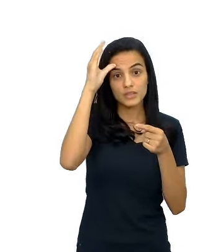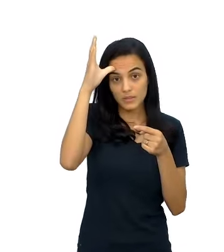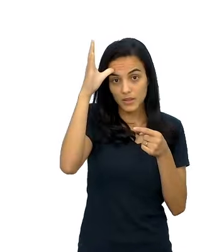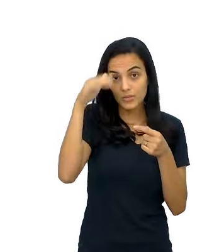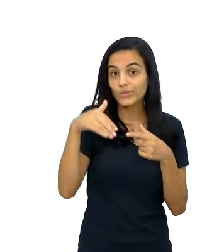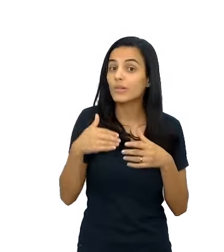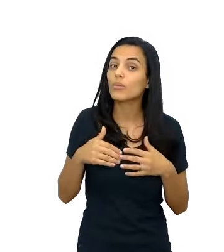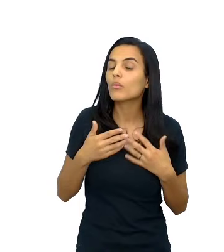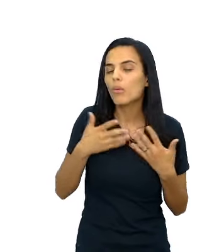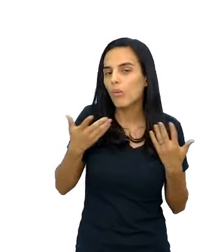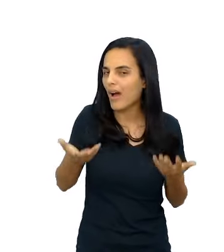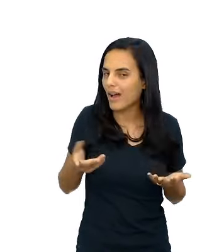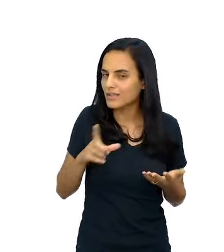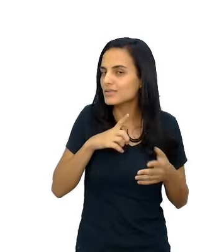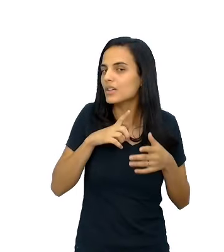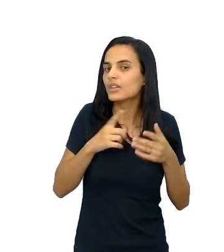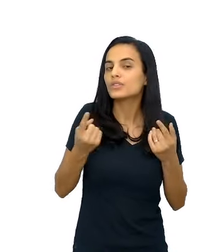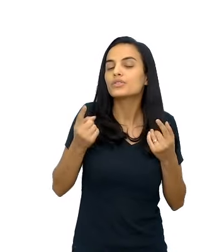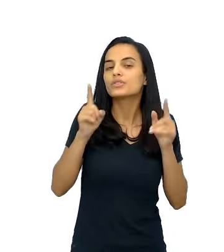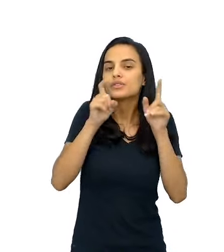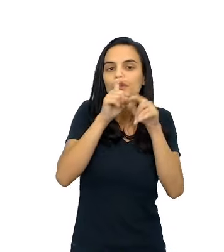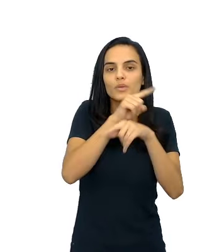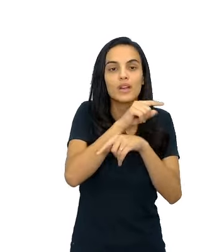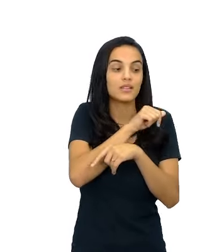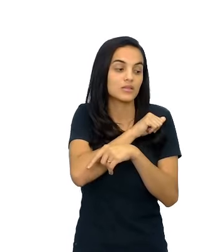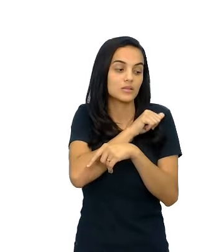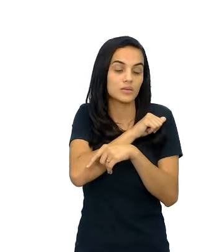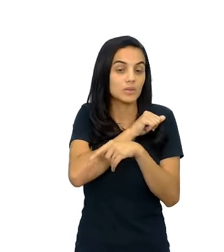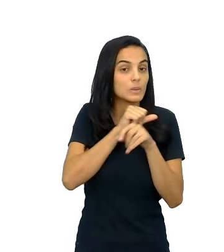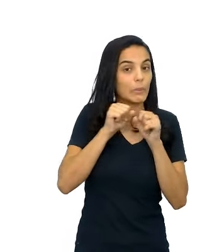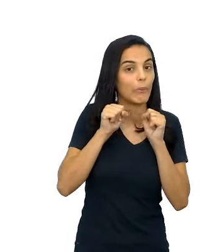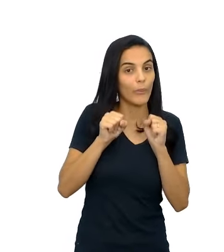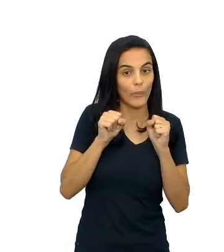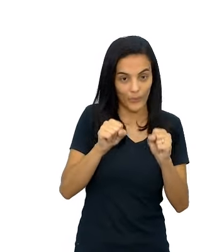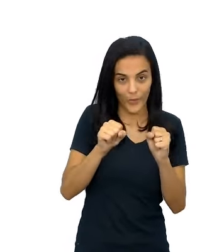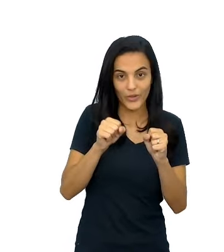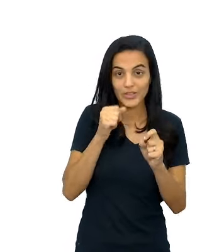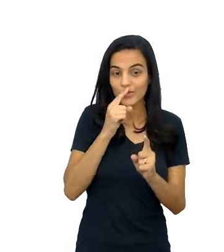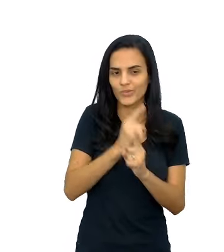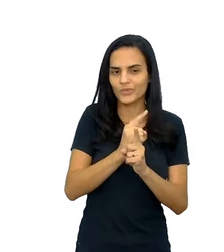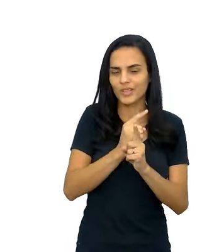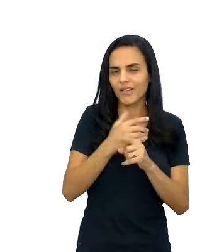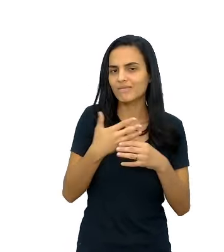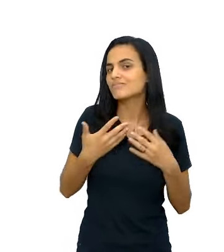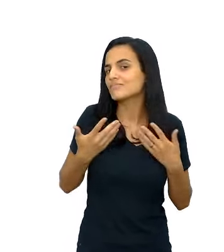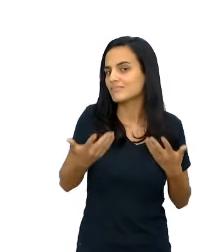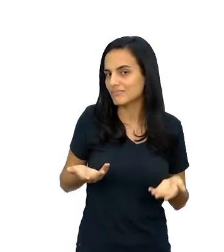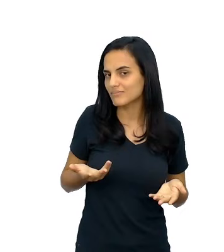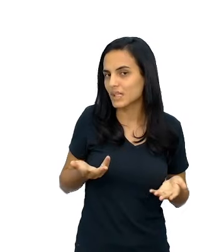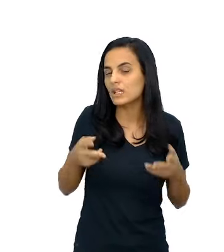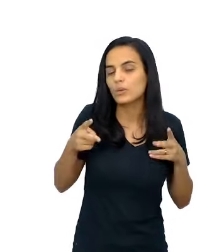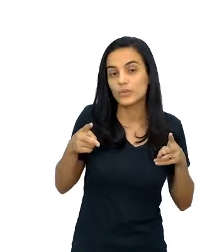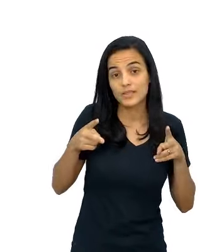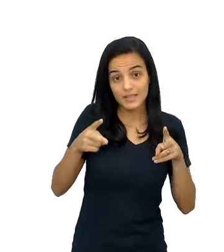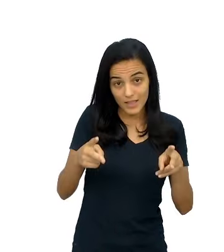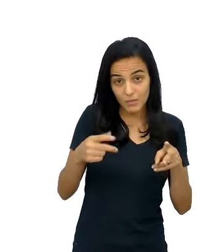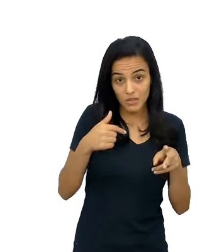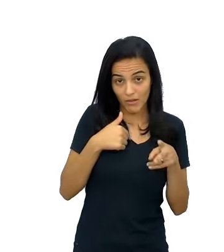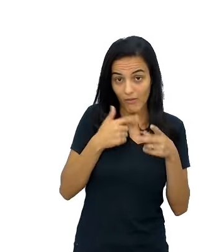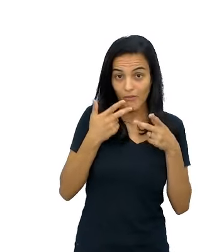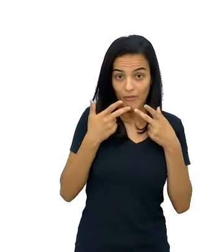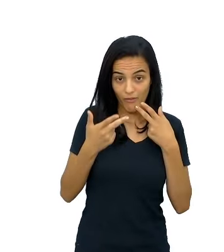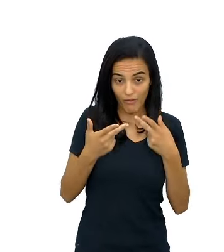então, quais serão as dificuldades que os estudantes podem encontrar? Sempre eu falo aqui, eu vou dar